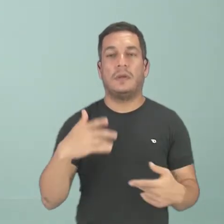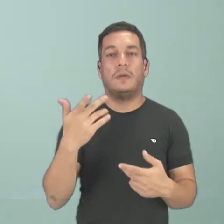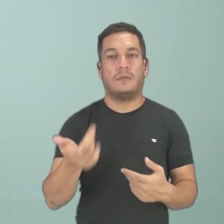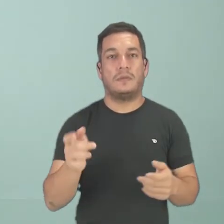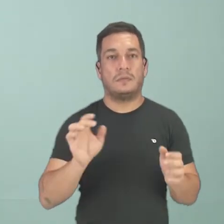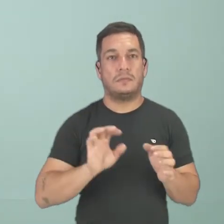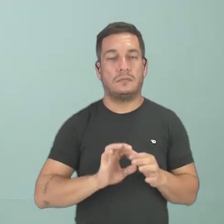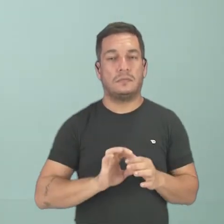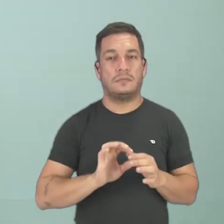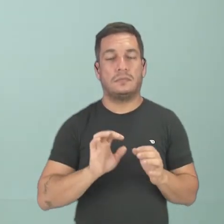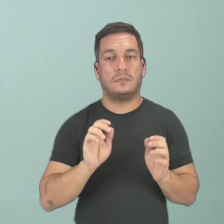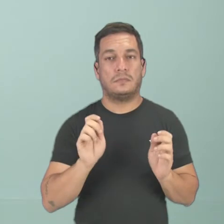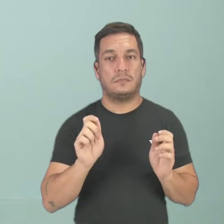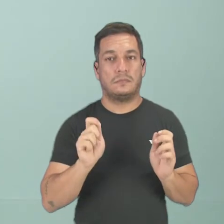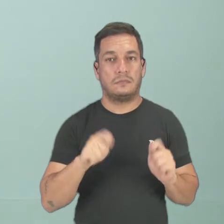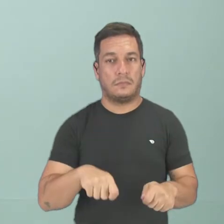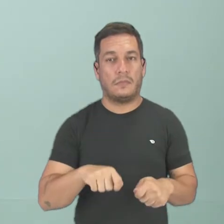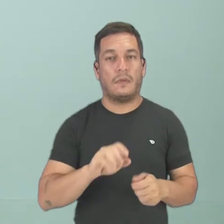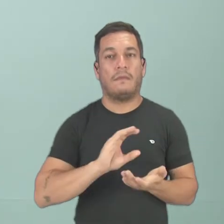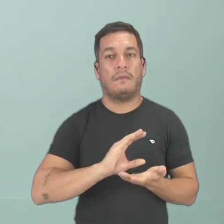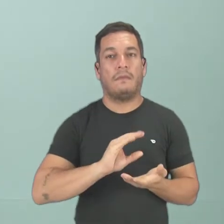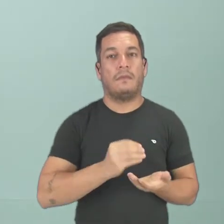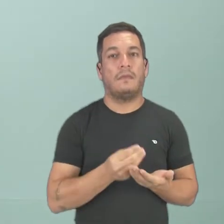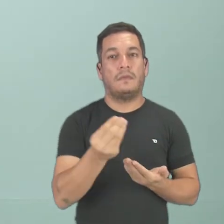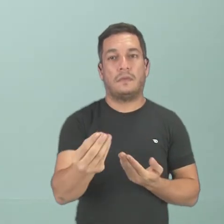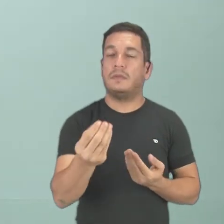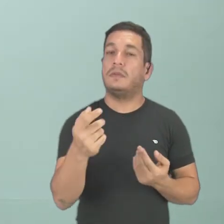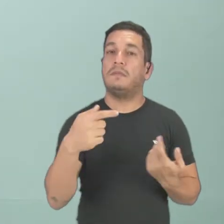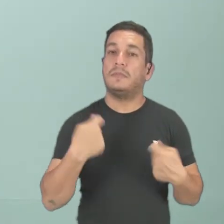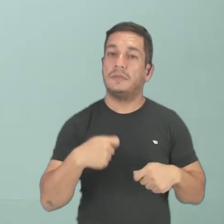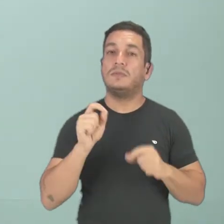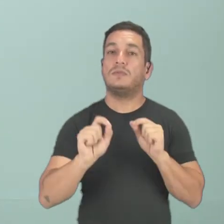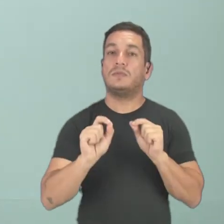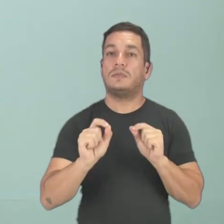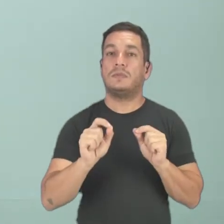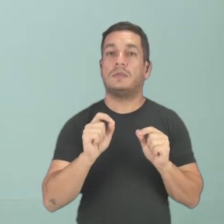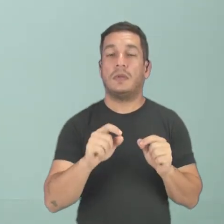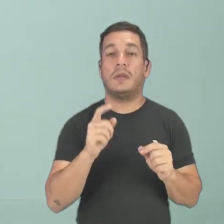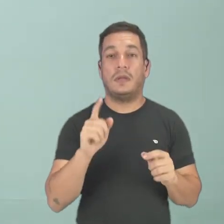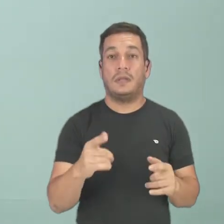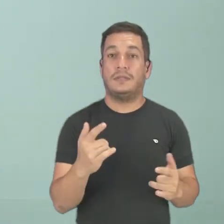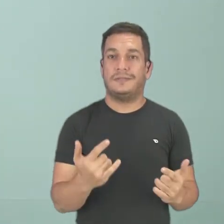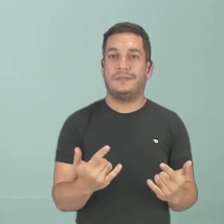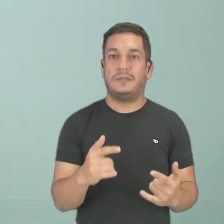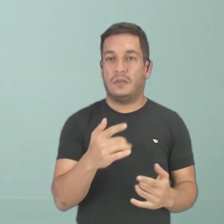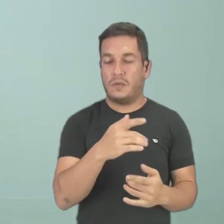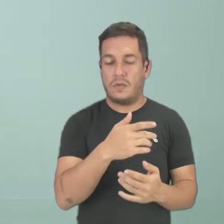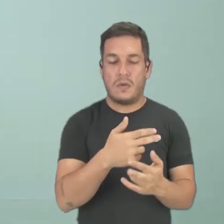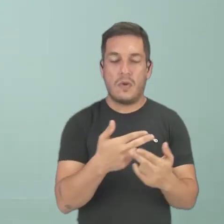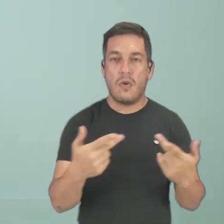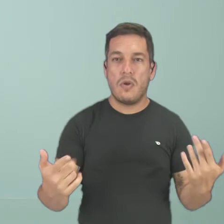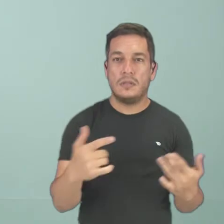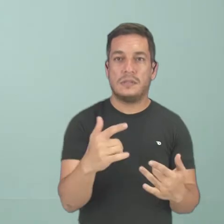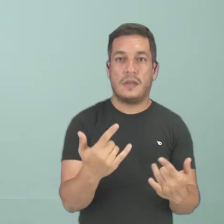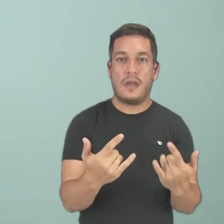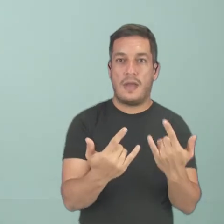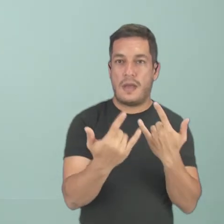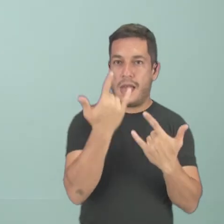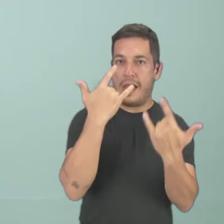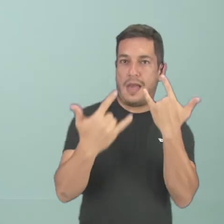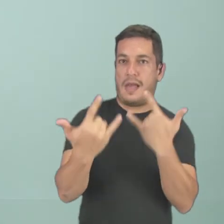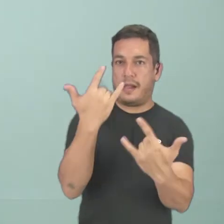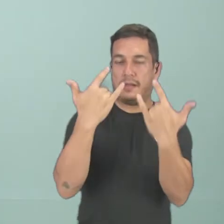disponível. Então, como eu falei para vocês, necessita de quê? De fatores de atração. Então, foi a primeira região